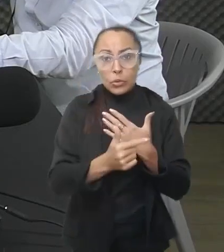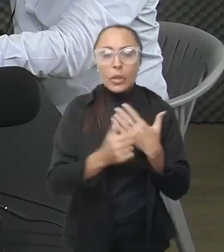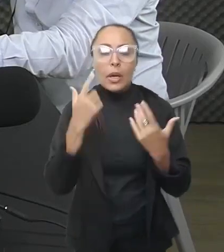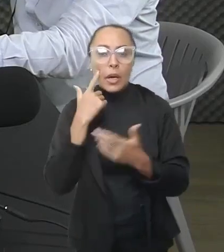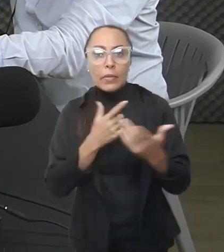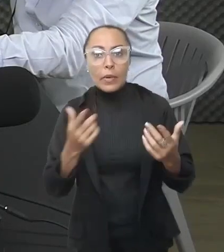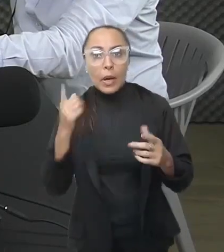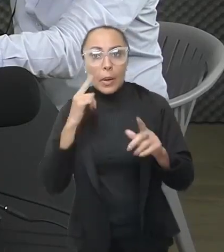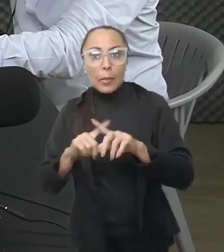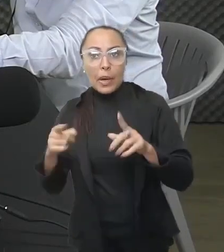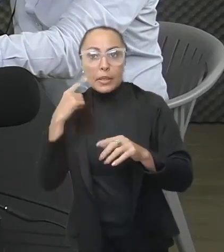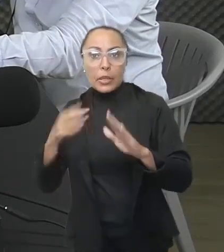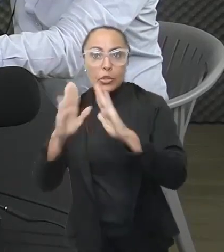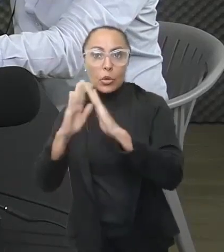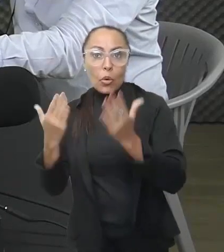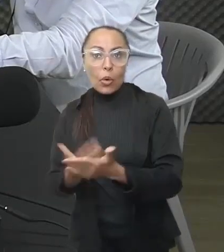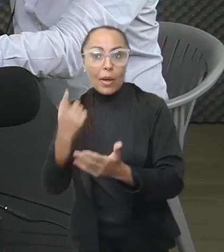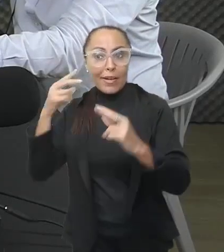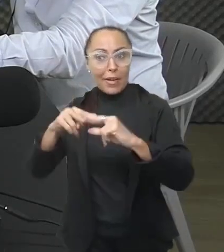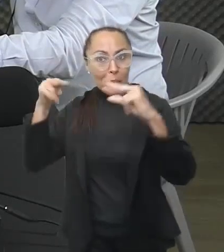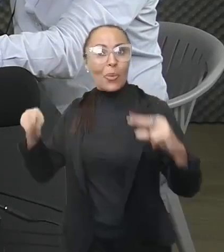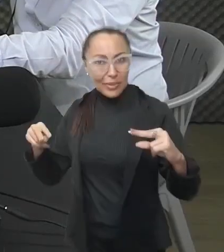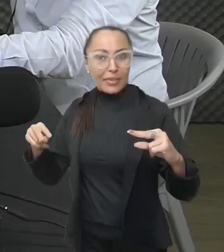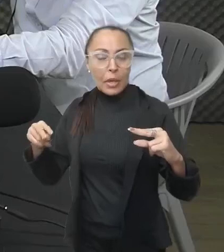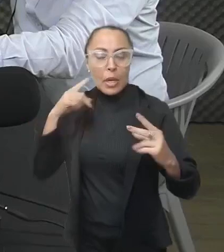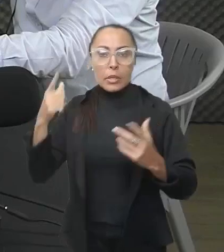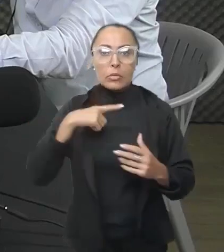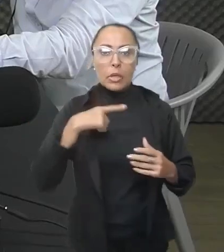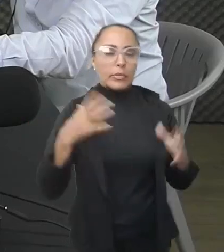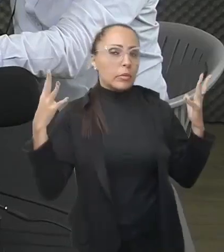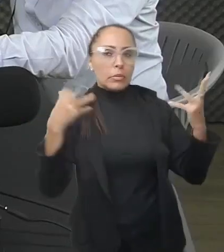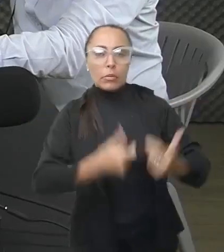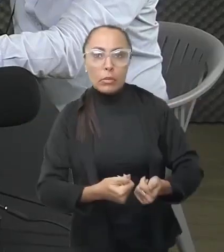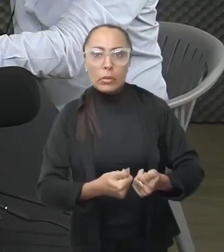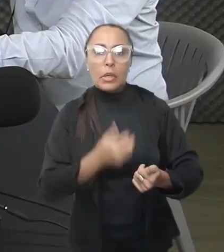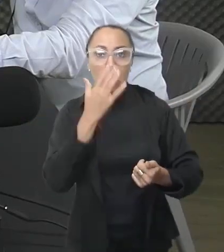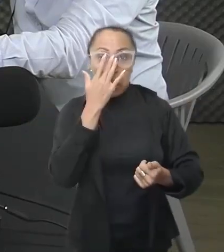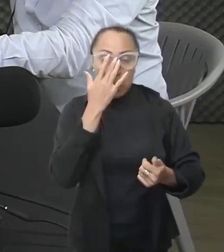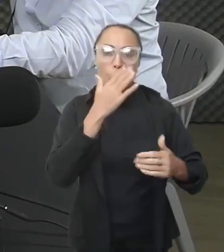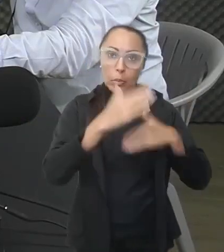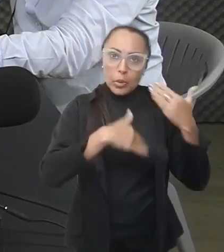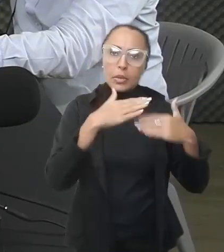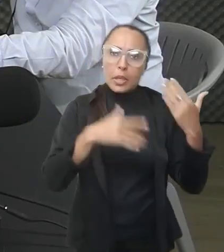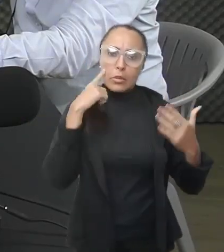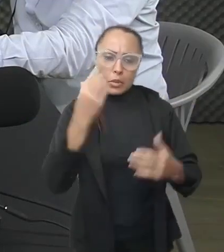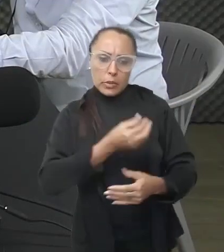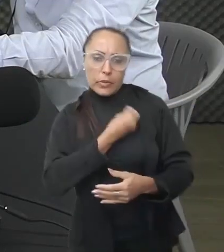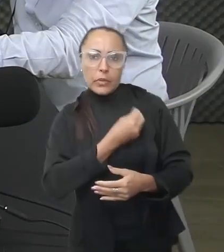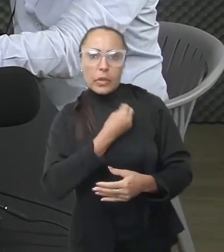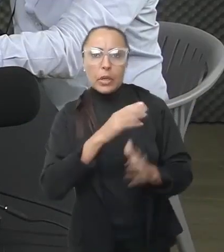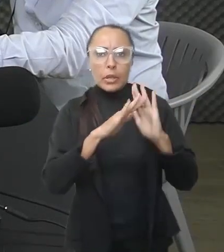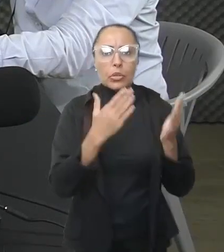sabe bem, funcionava de uma forma remota. Então, teve todo aquele, né, processo que a gente viveu das